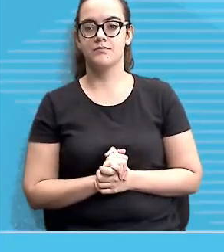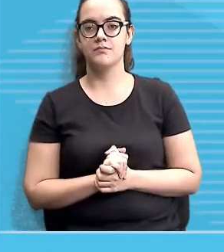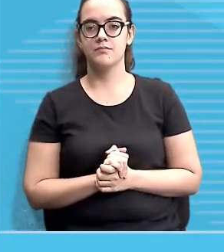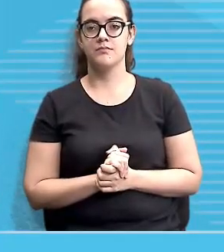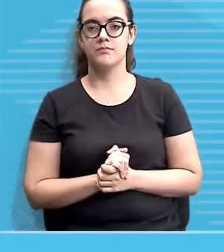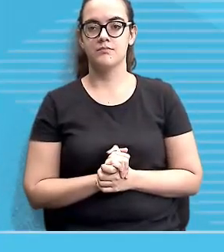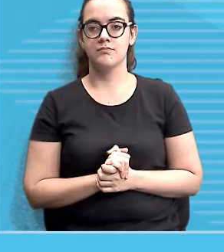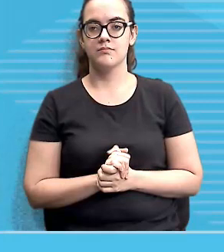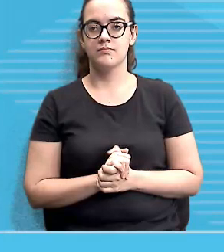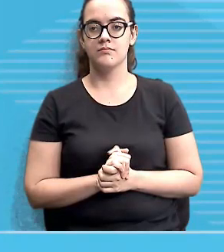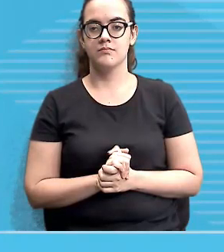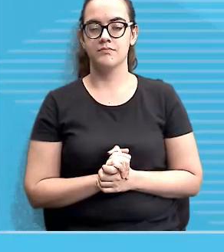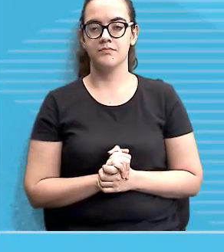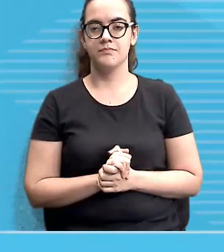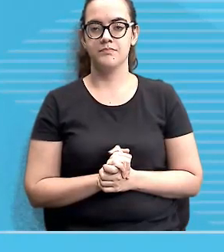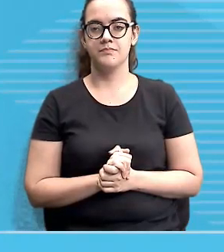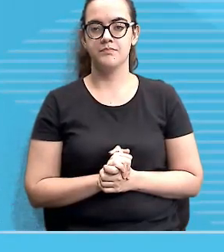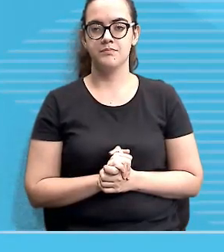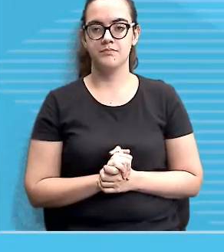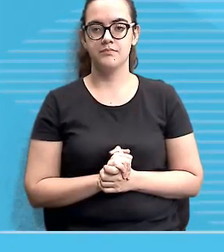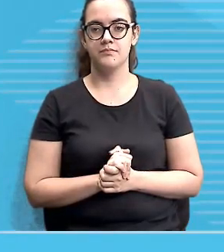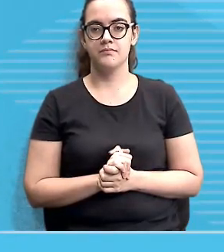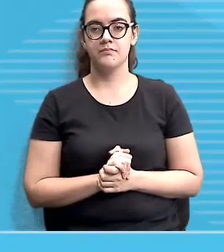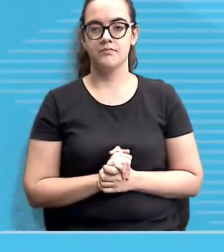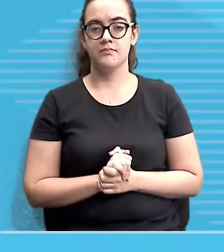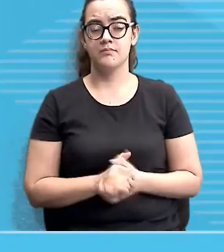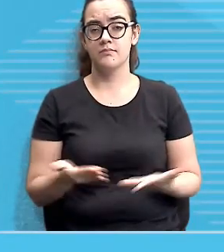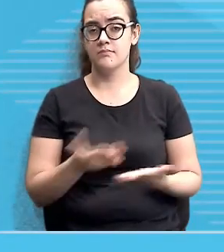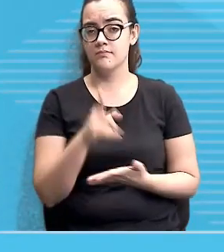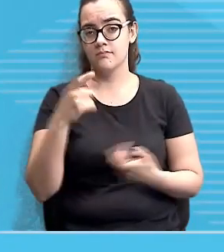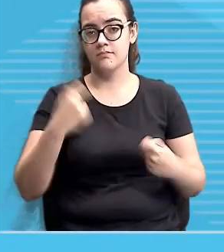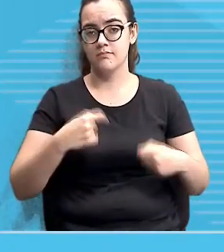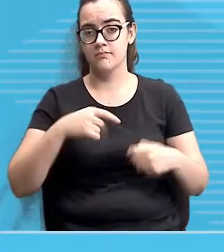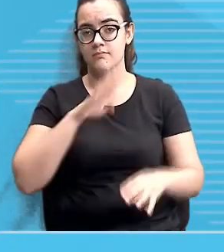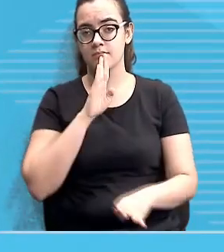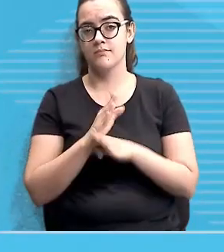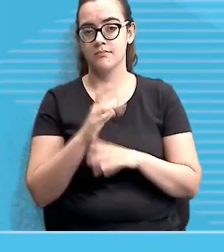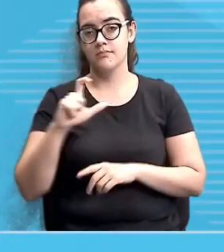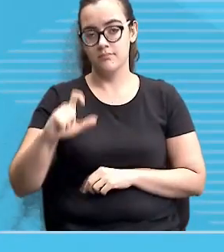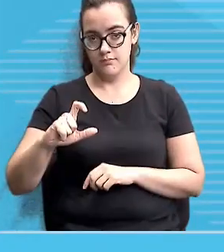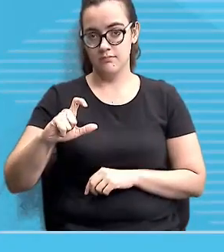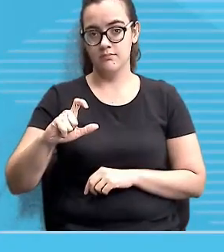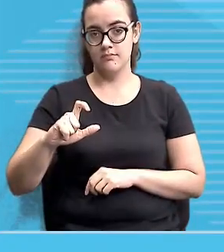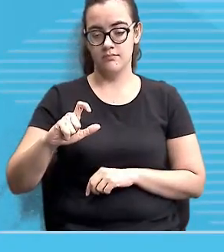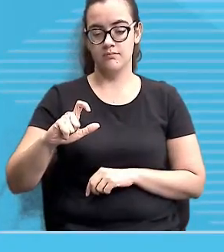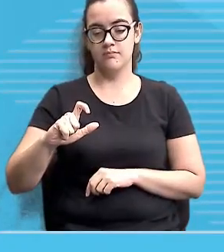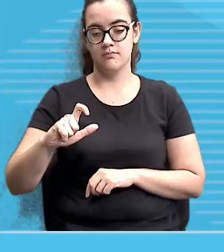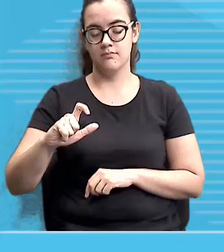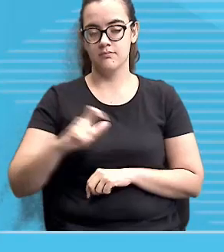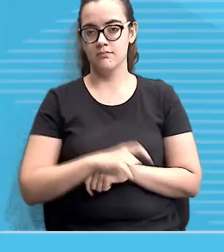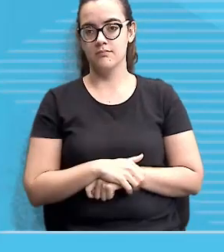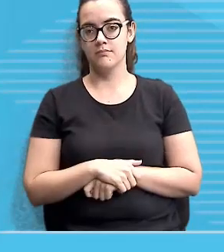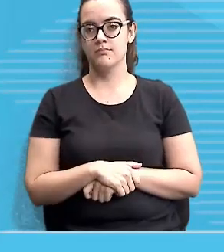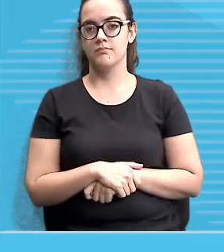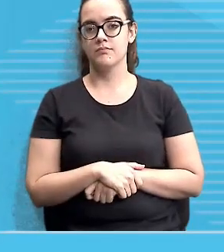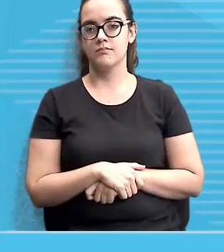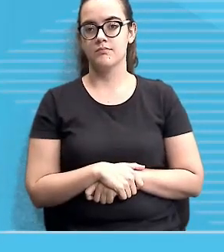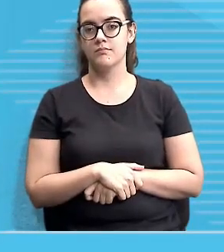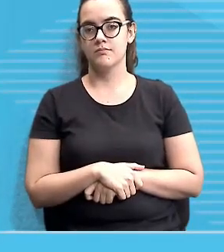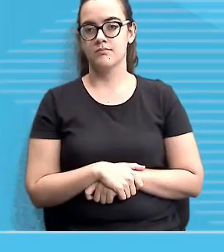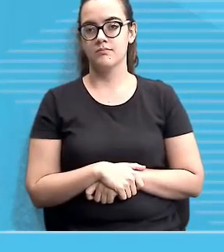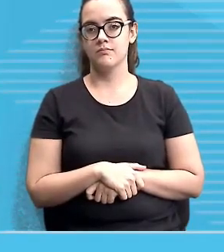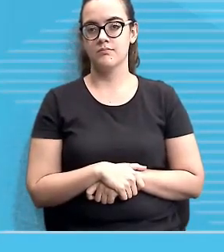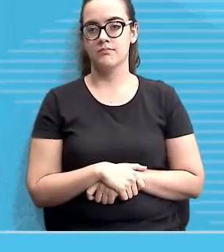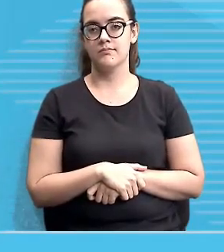E aí em qual o calor específico desse corpo jovem